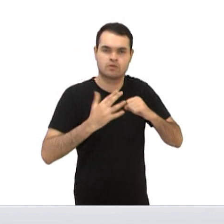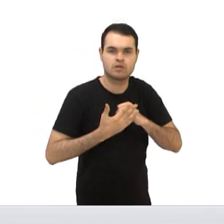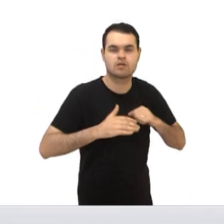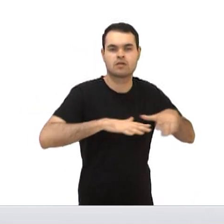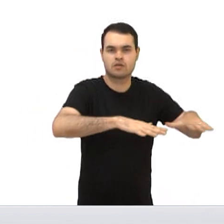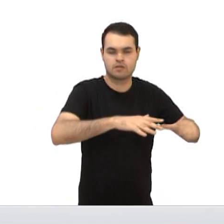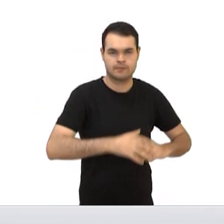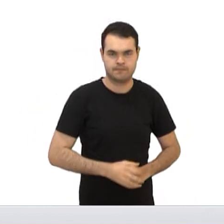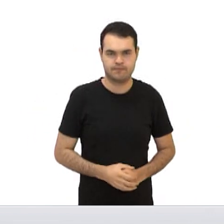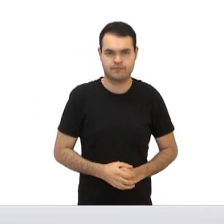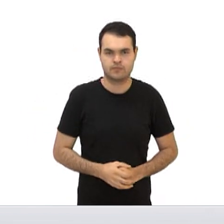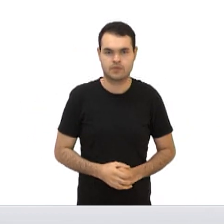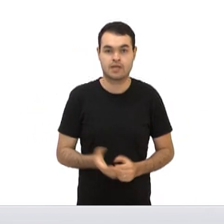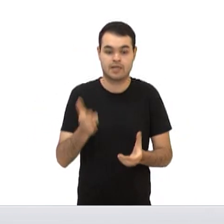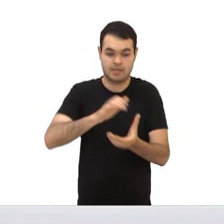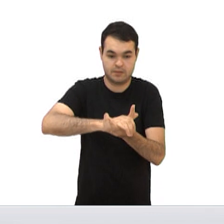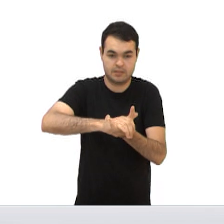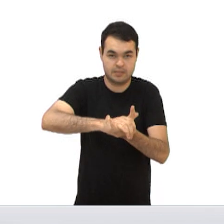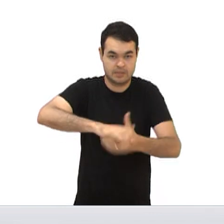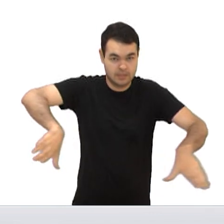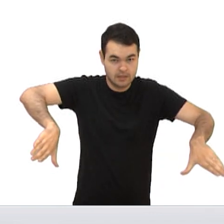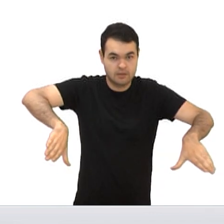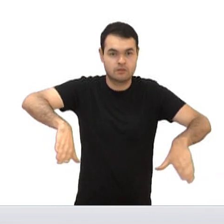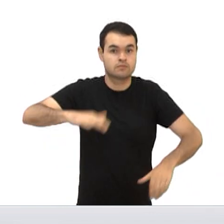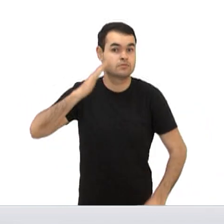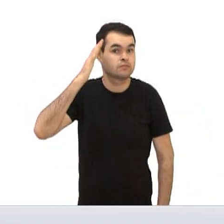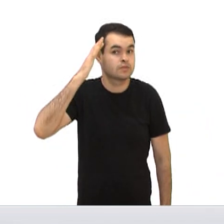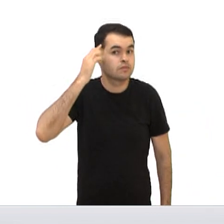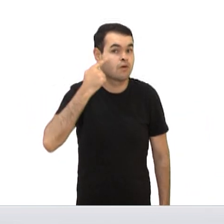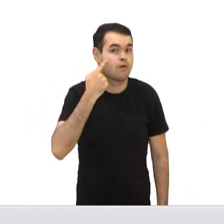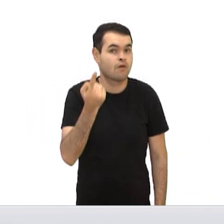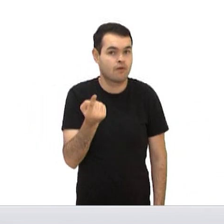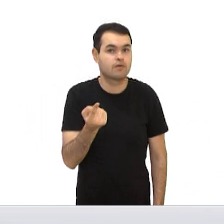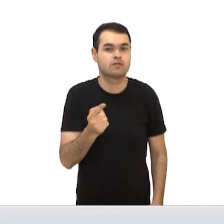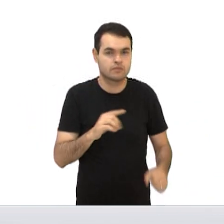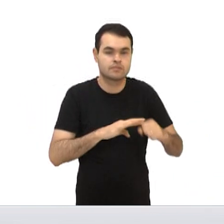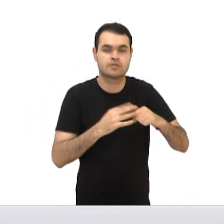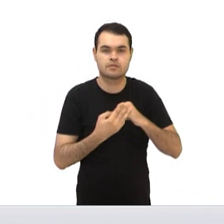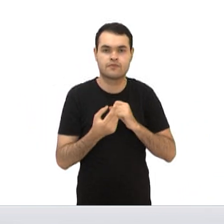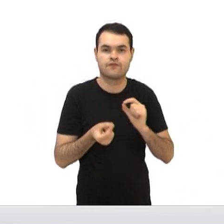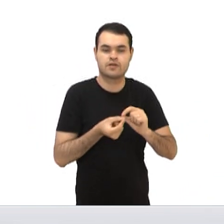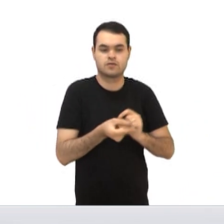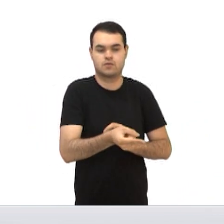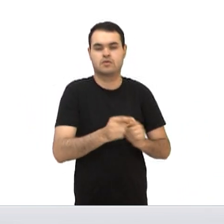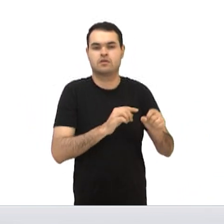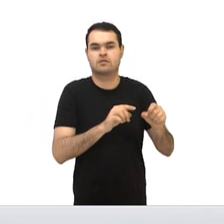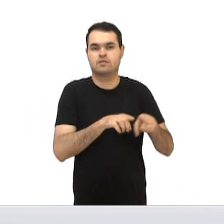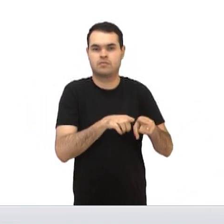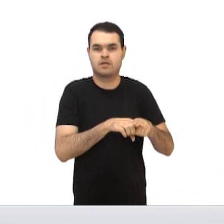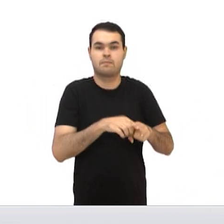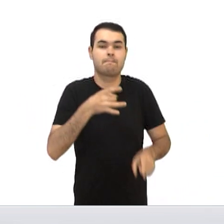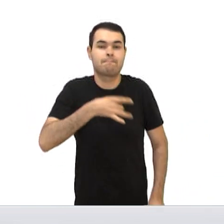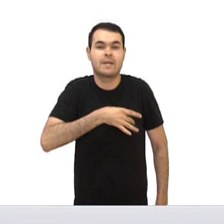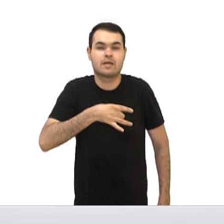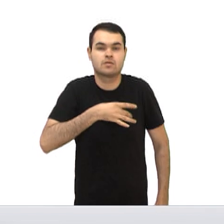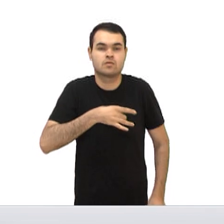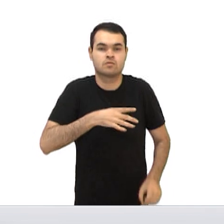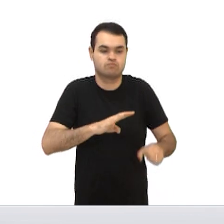de casamento, olha o que a pandemia está fazendo, gente. E até mesmo medo de contrair o novo